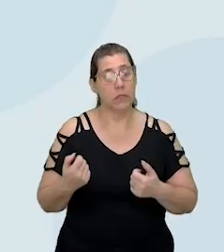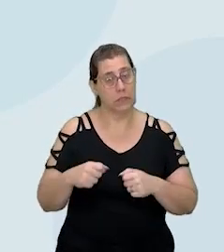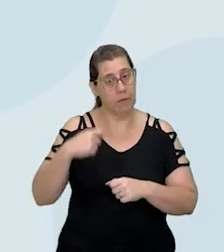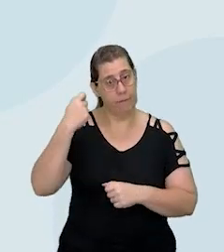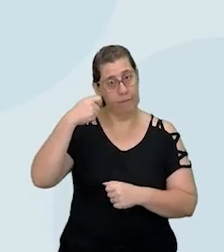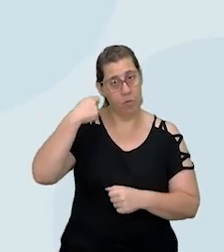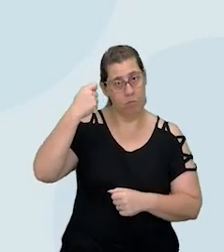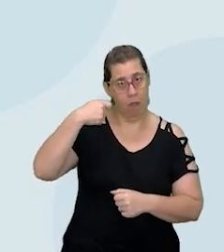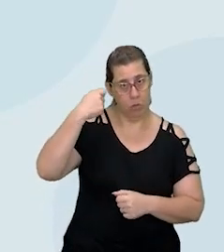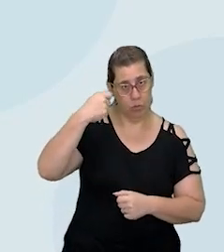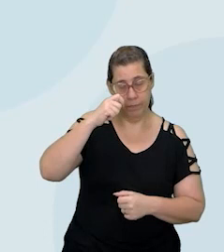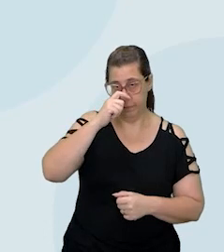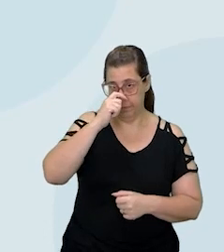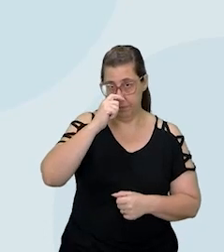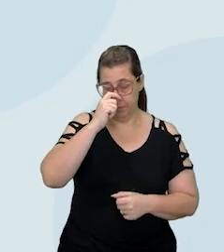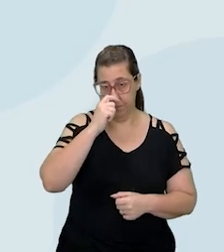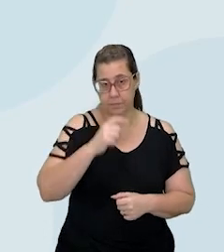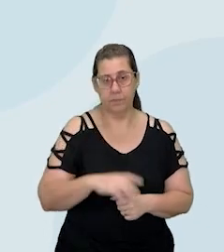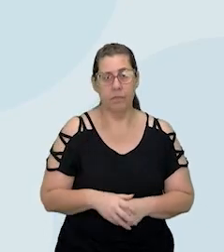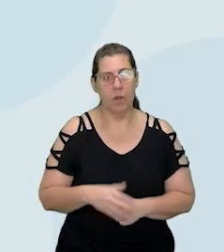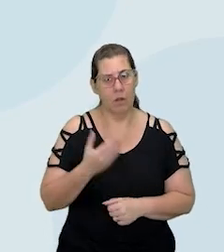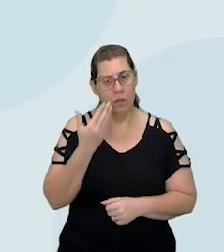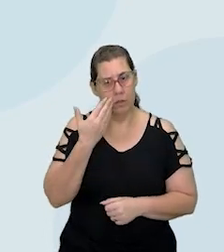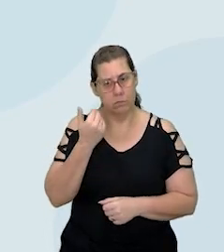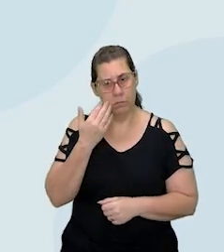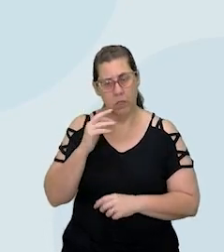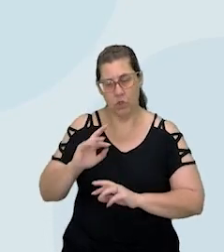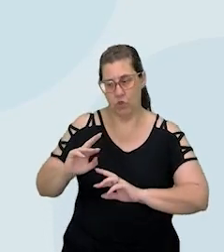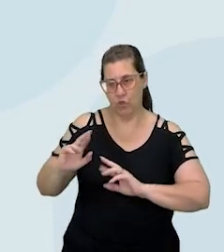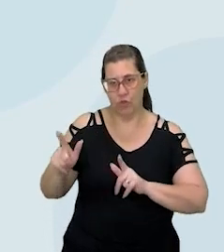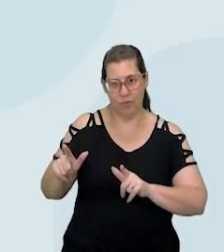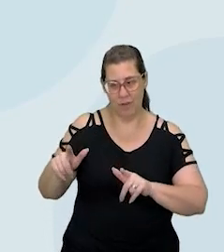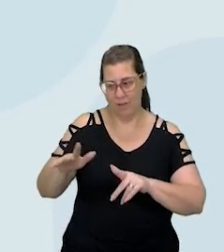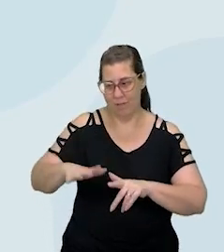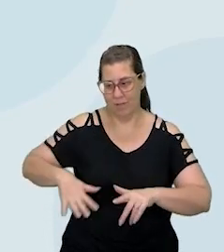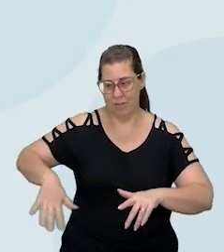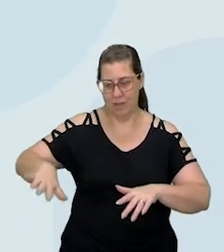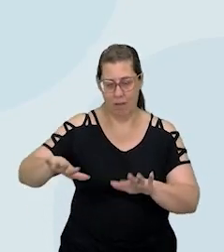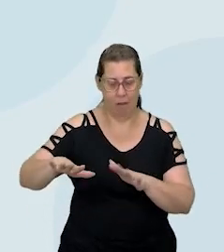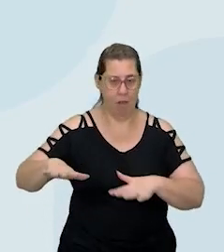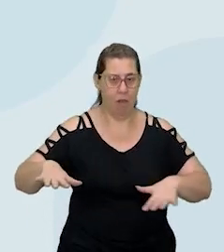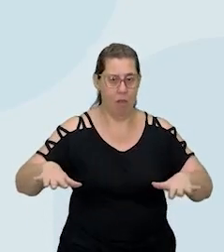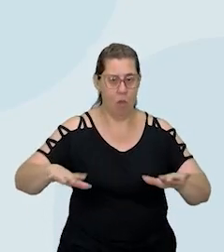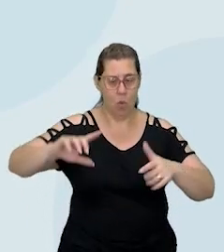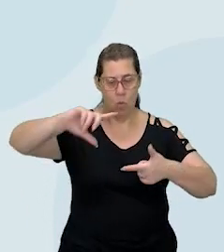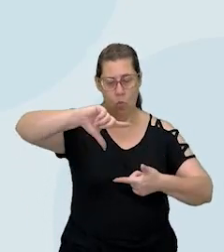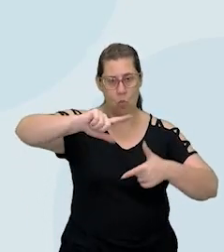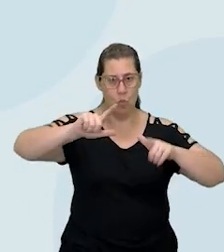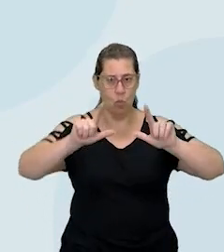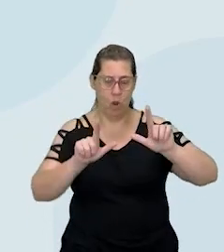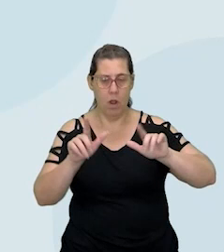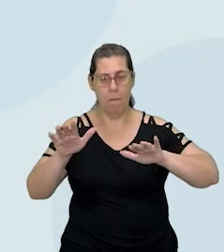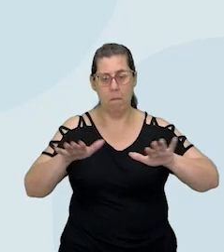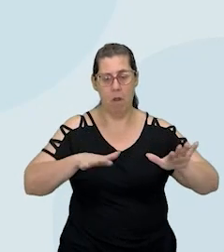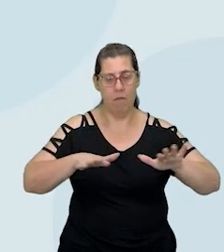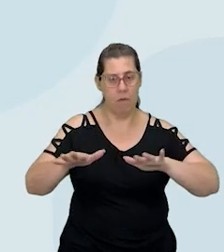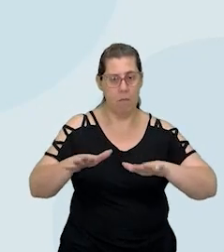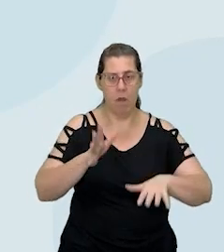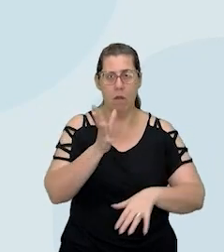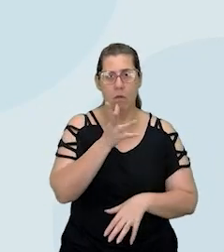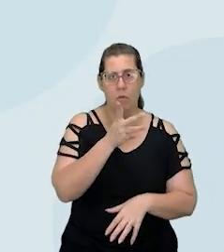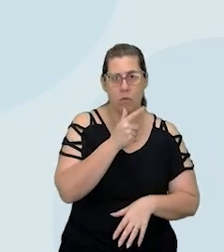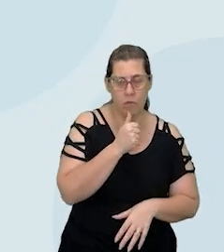ser filmado com a exploração de diferentes planos, enquadramentos, movimentos lentos